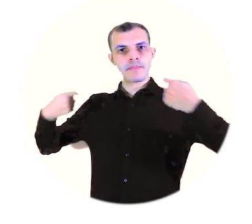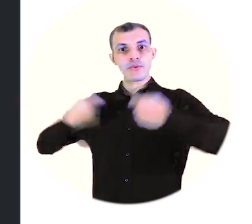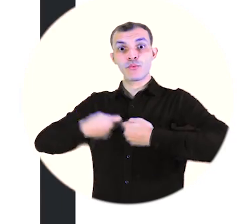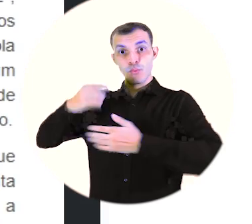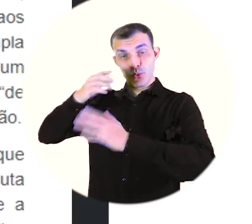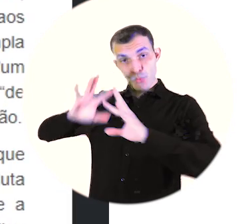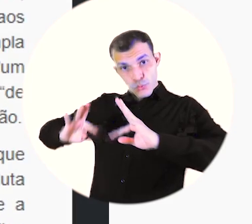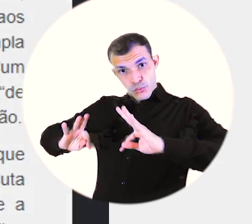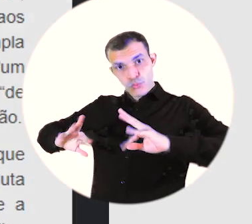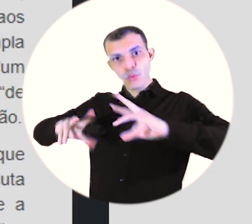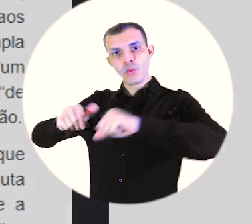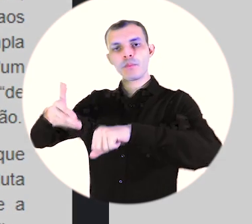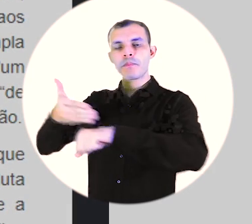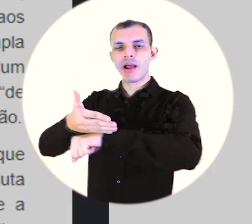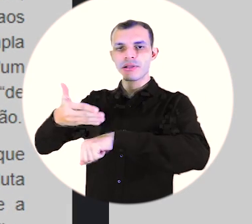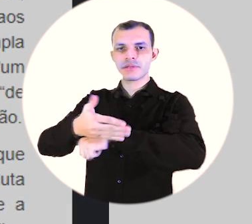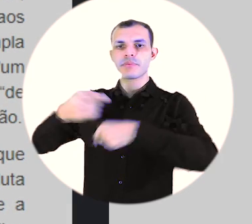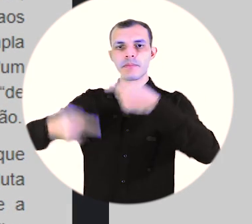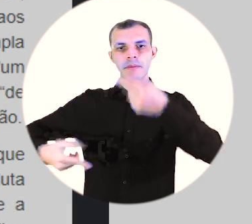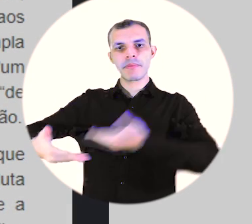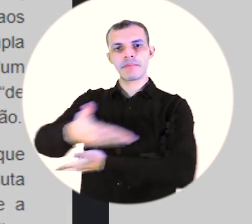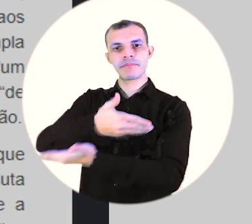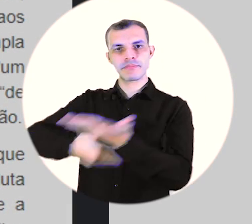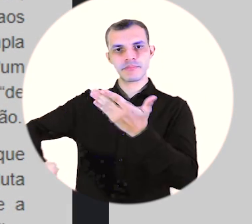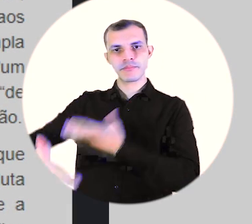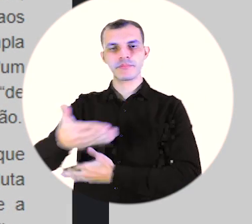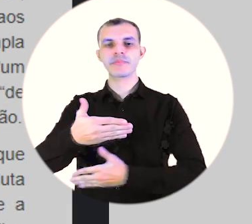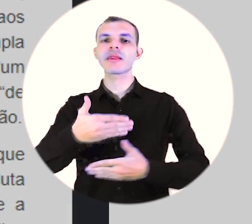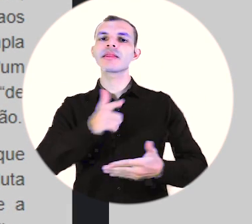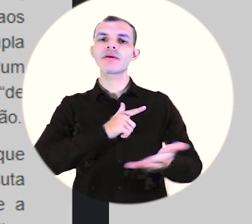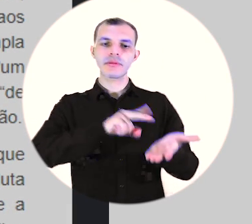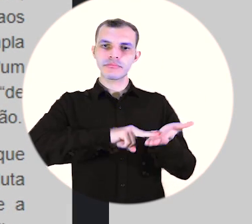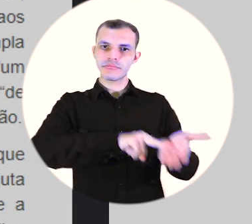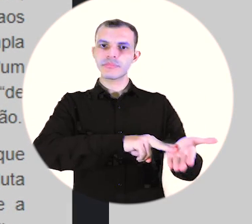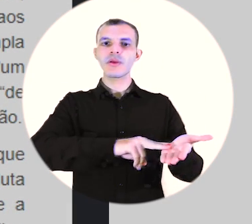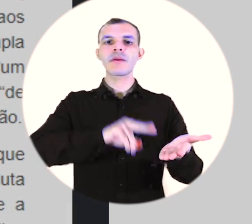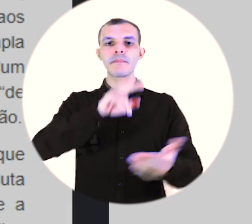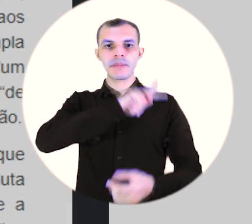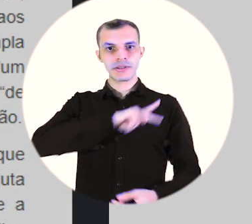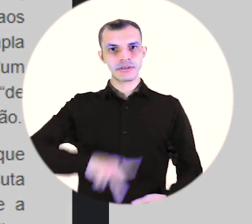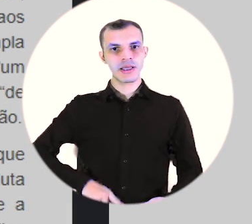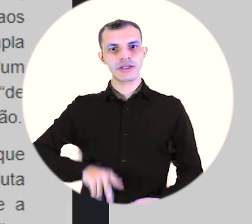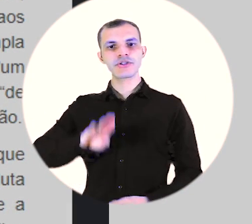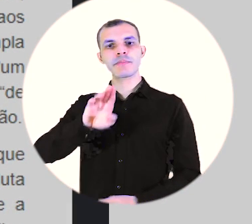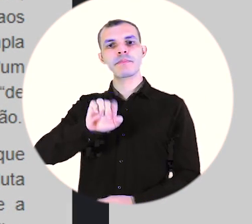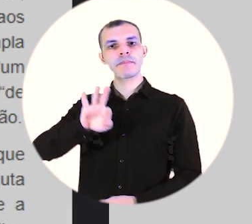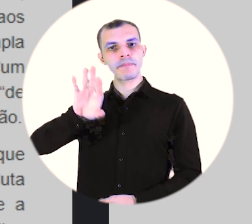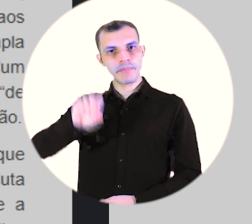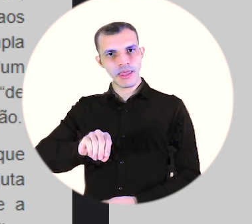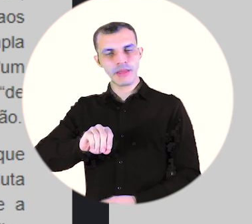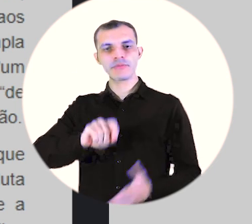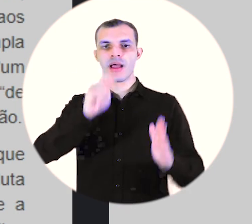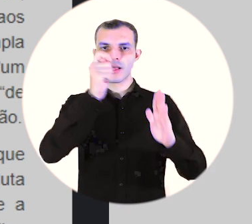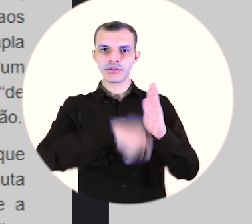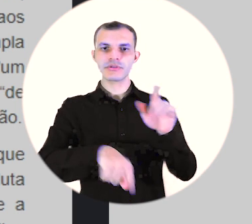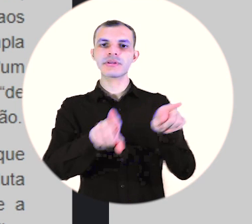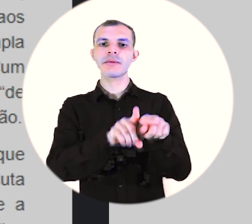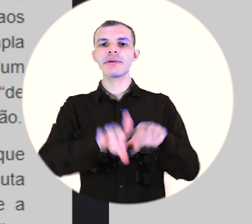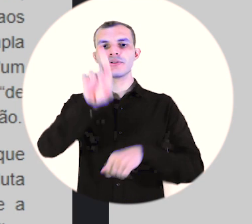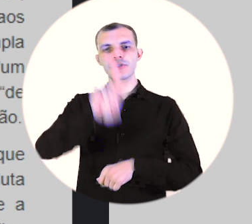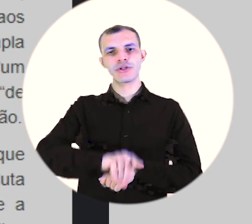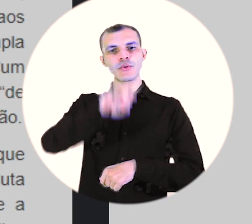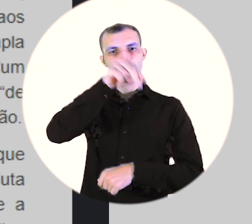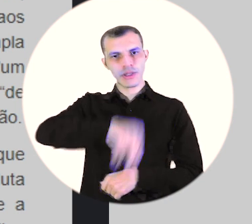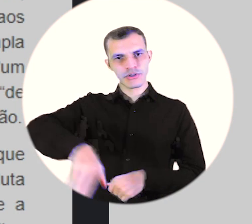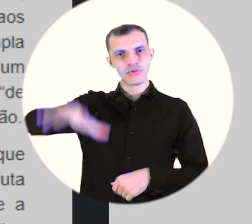de descumprimento de preceito fundamental 1190 é assinada pelo presidente nacional da OAB, Beto Simonetti, e por todos os diretores